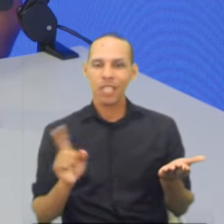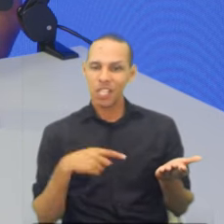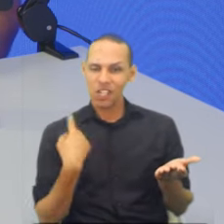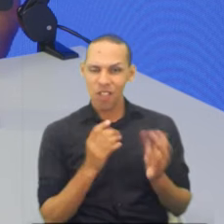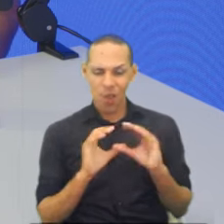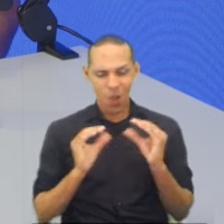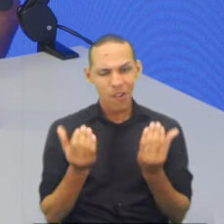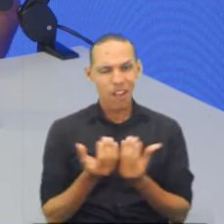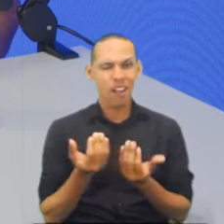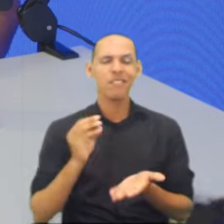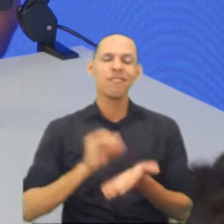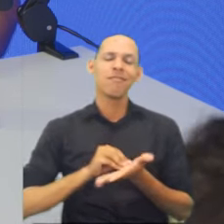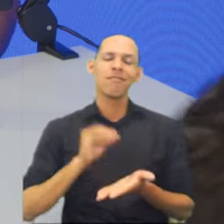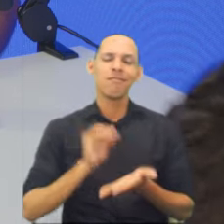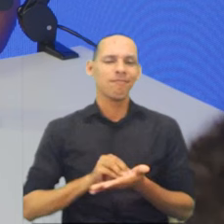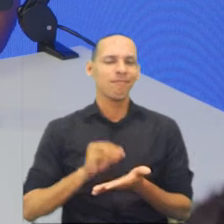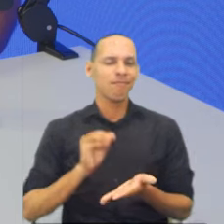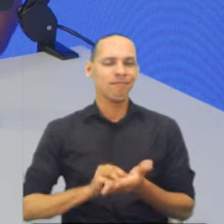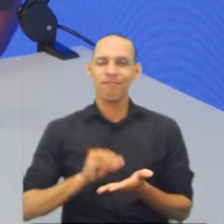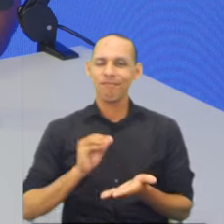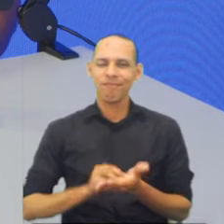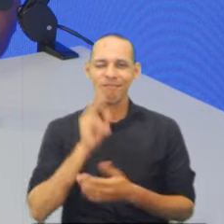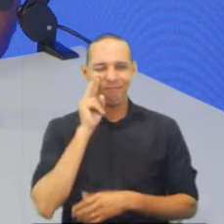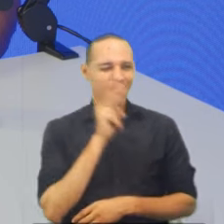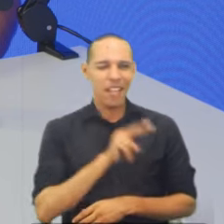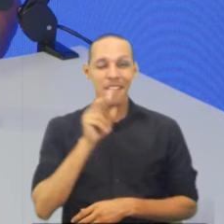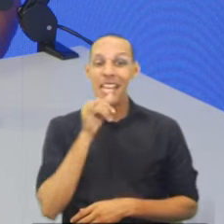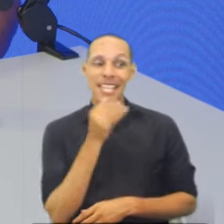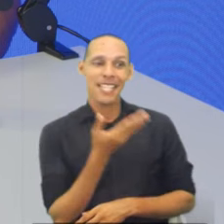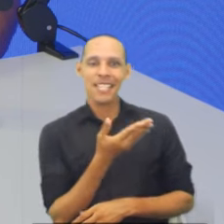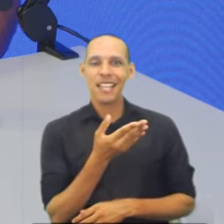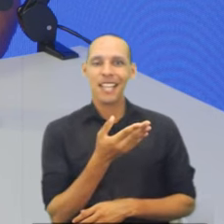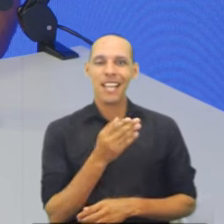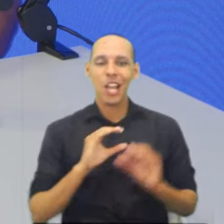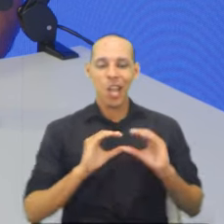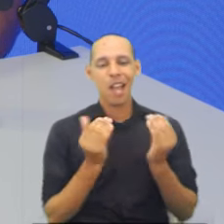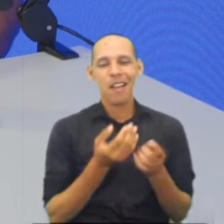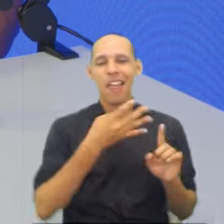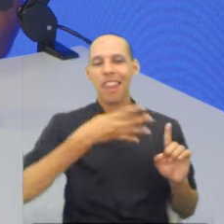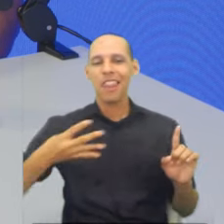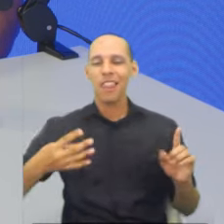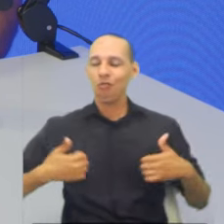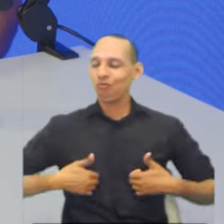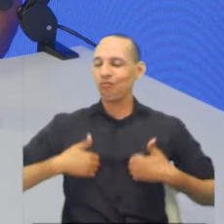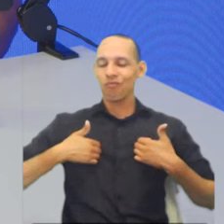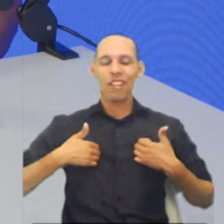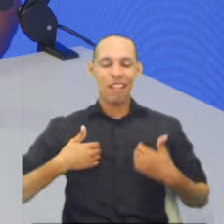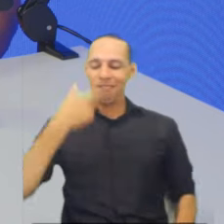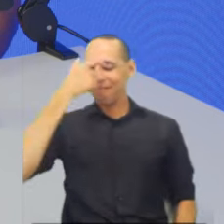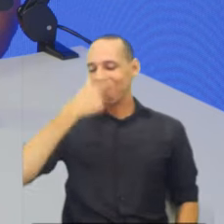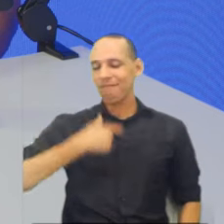ainda não somos comunidade a gente vê a comunidade LGBT a gente o orgulho de ser uma pessoa